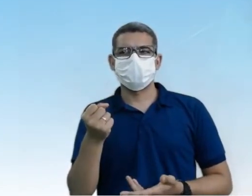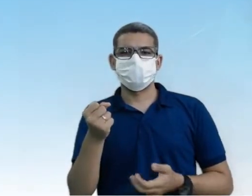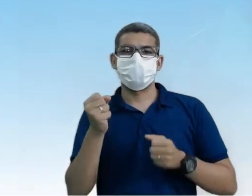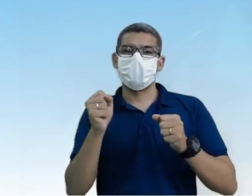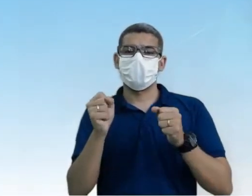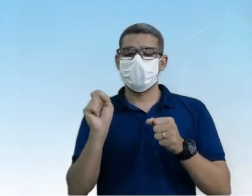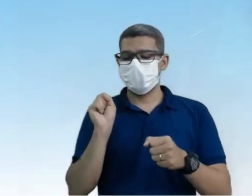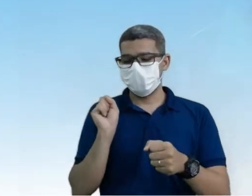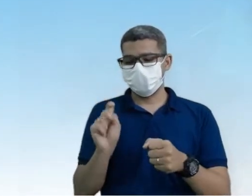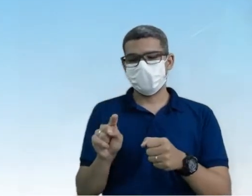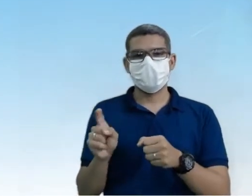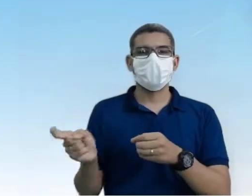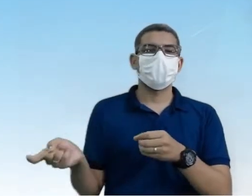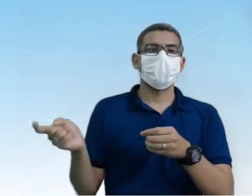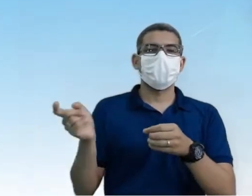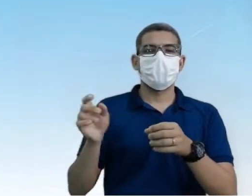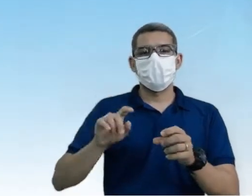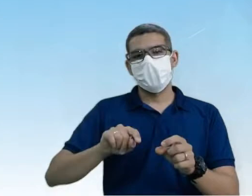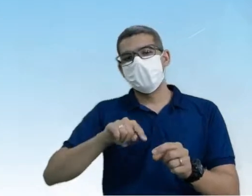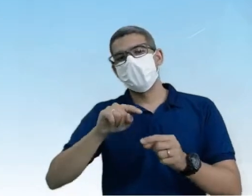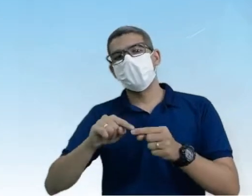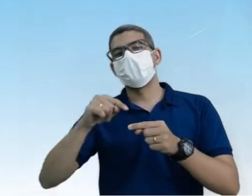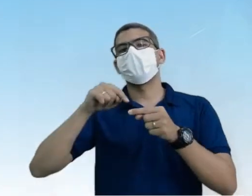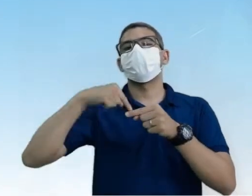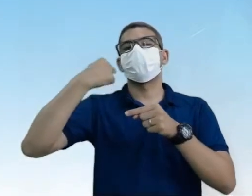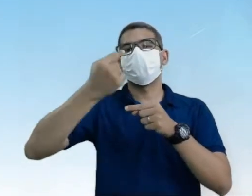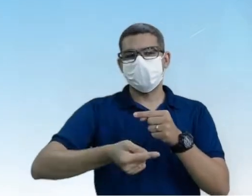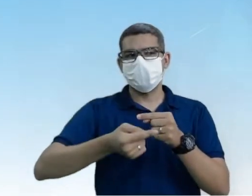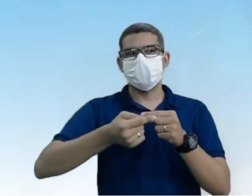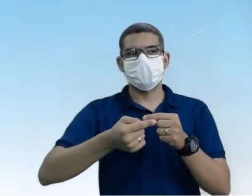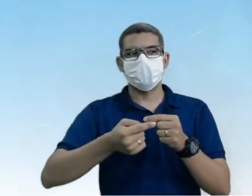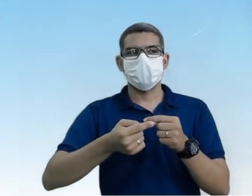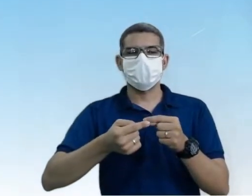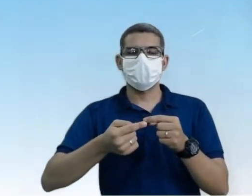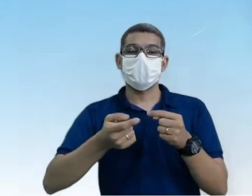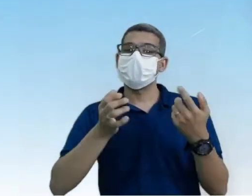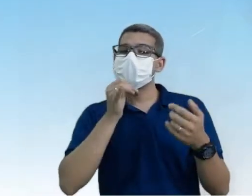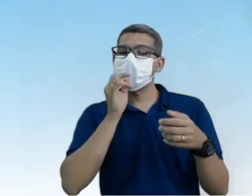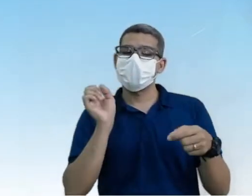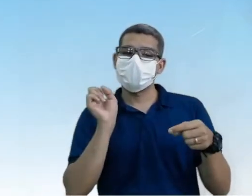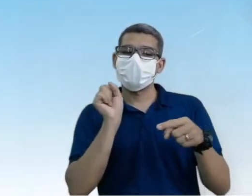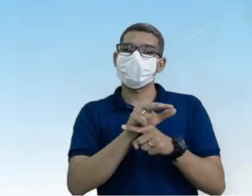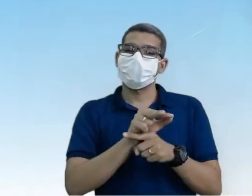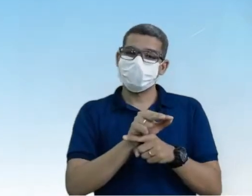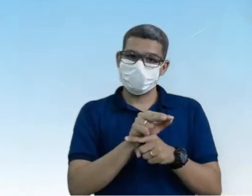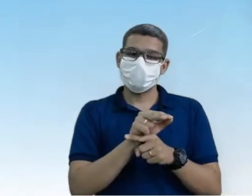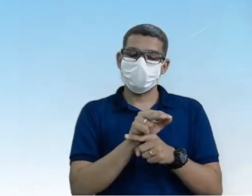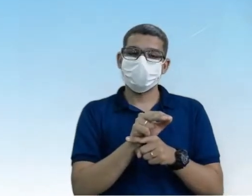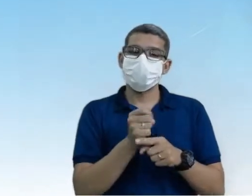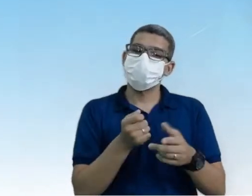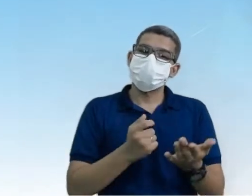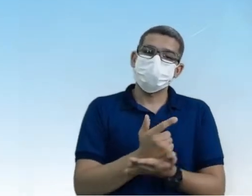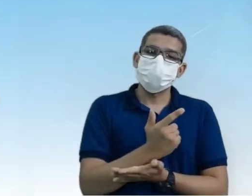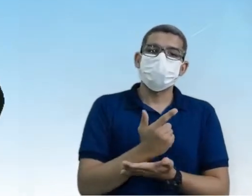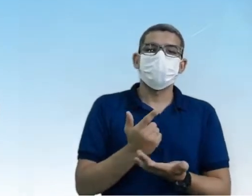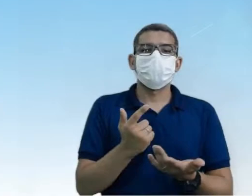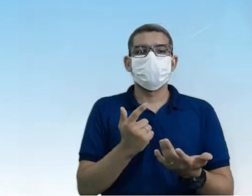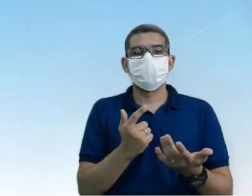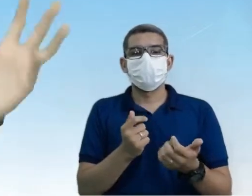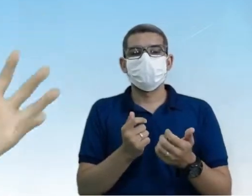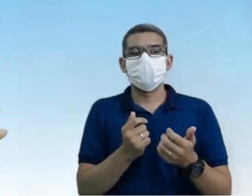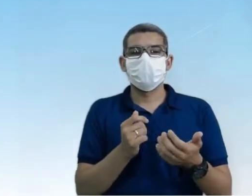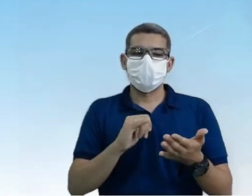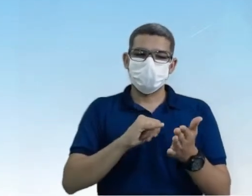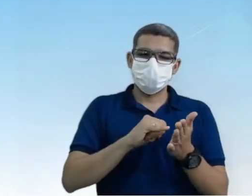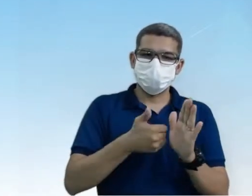pular o anúncio. Então, aquele anúncio ele quer fazer com que a gente faça parte de uma campanha, que a gente compre um produto, que a gente